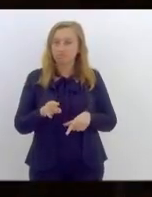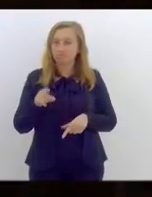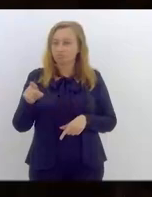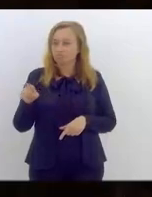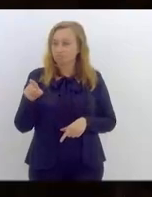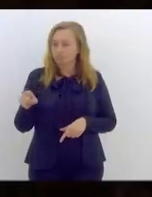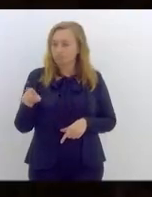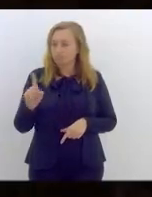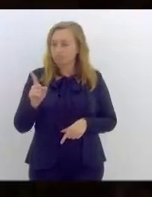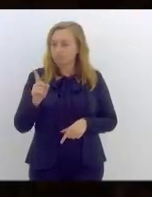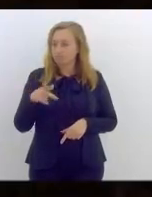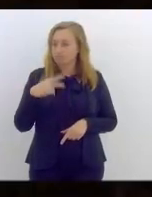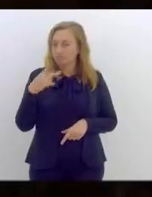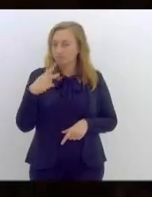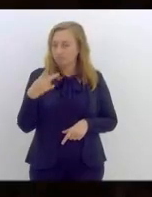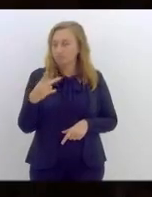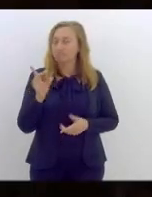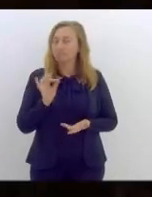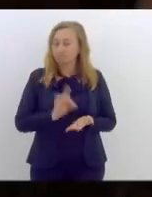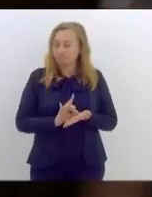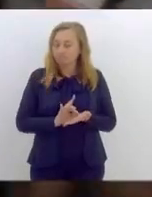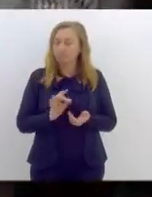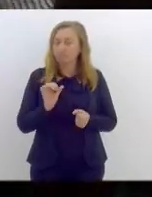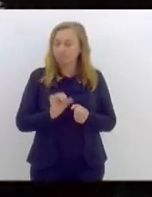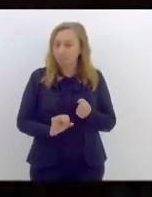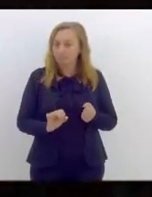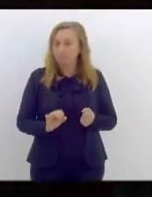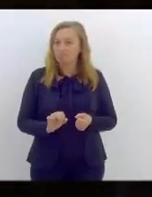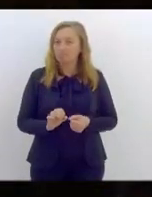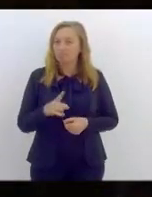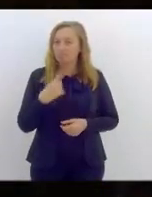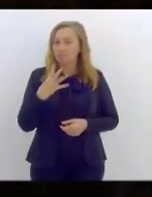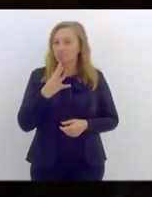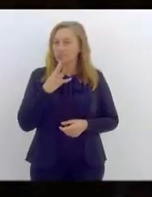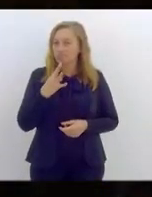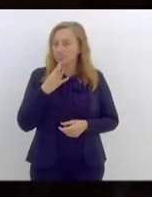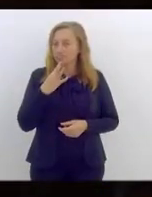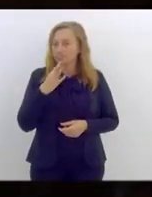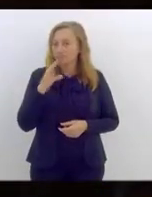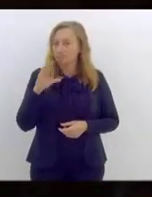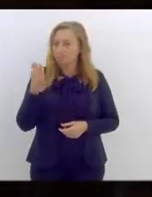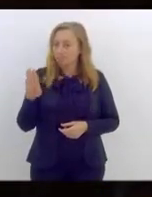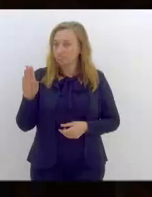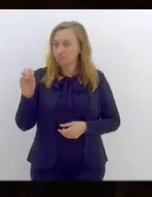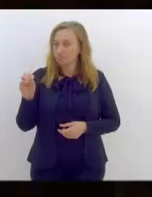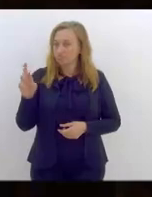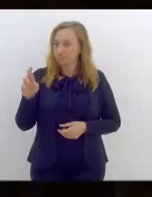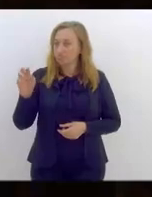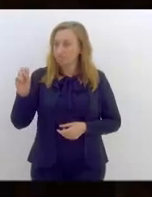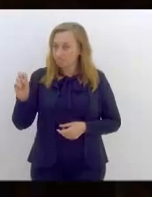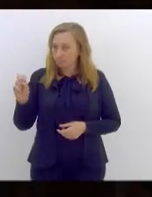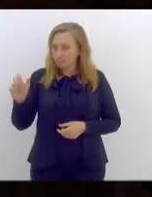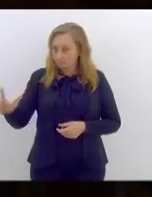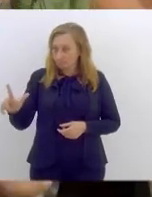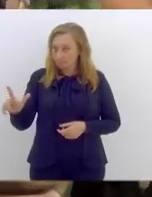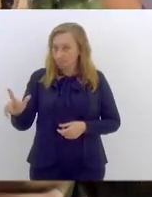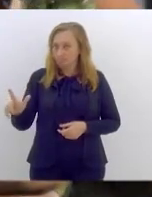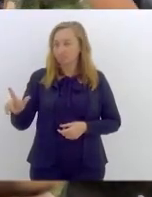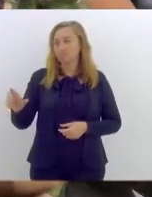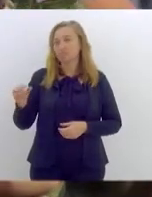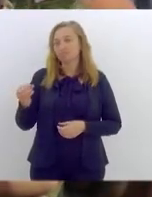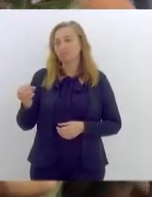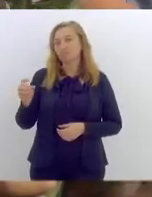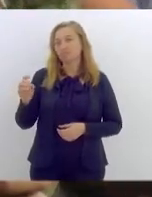é só discurso, você realmente faz. E a gente se conheceu no Borel, numa oficina, porque eu também sou artesã,